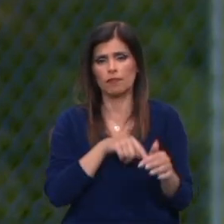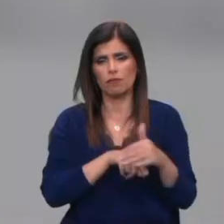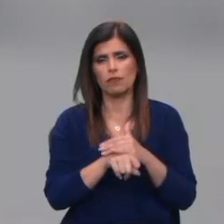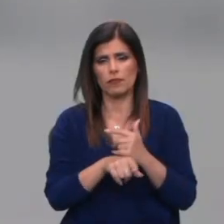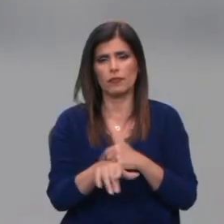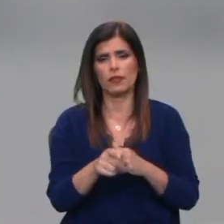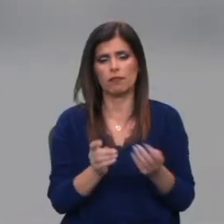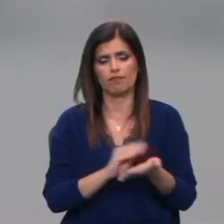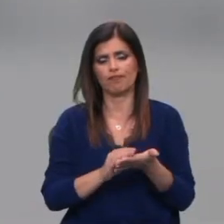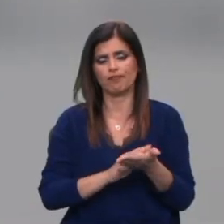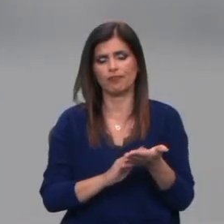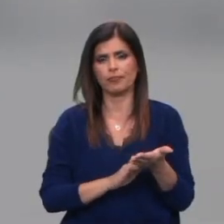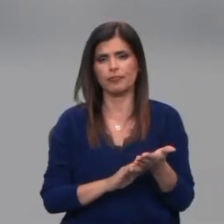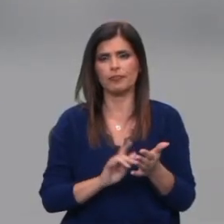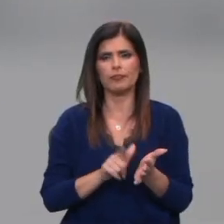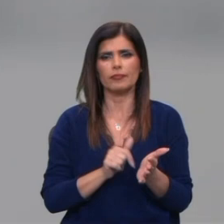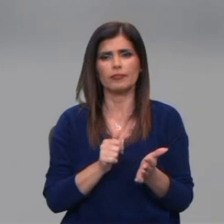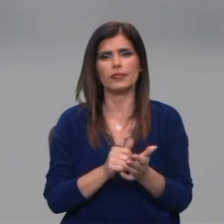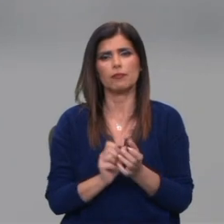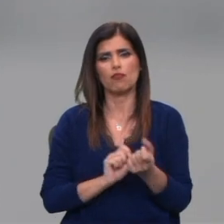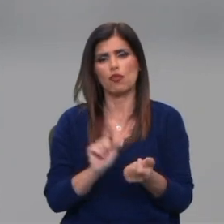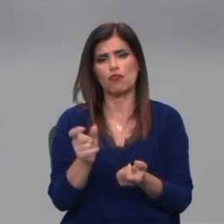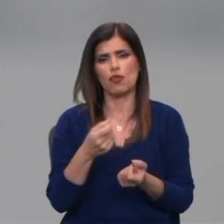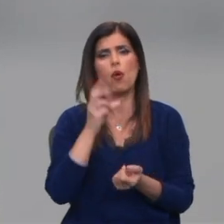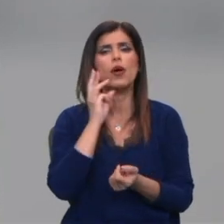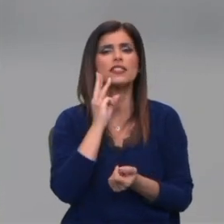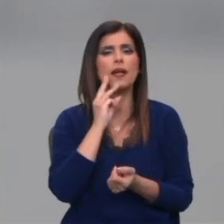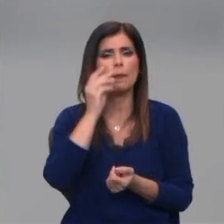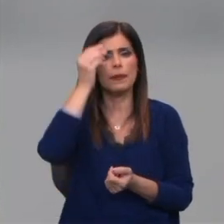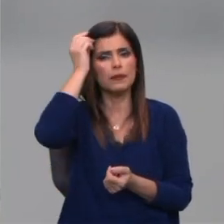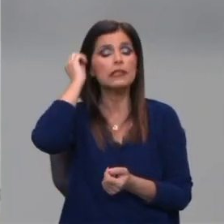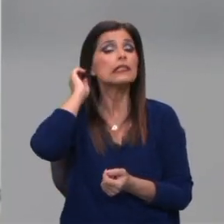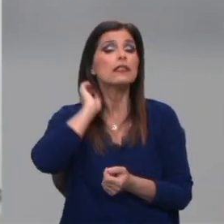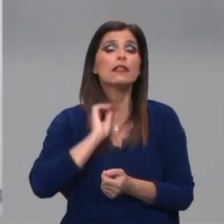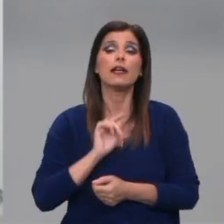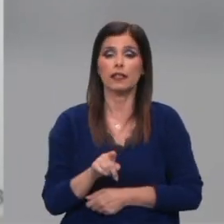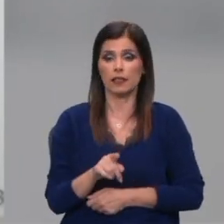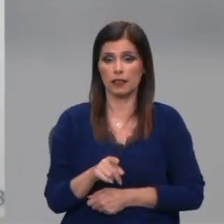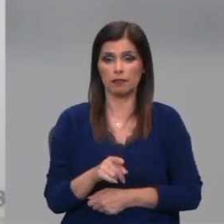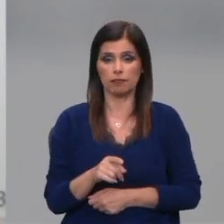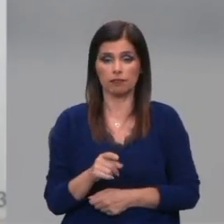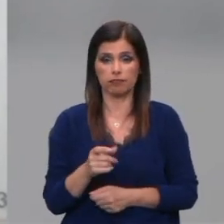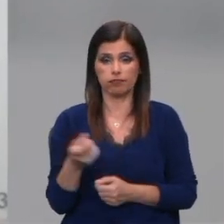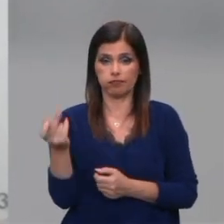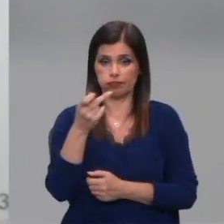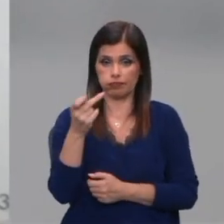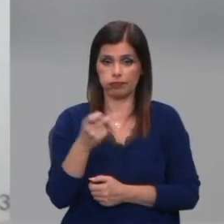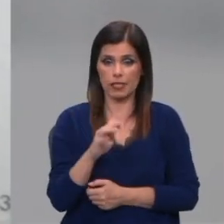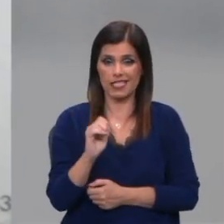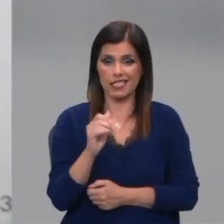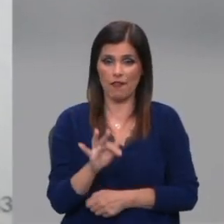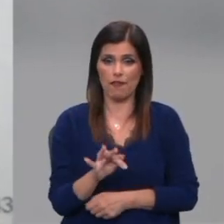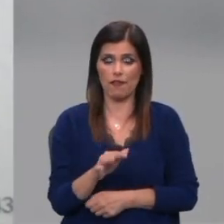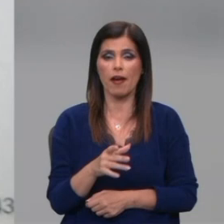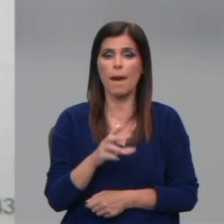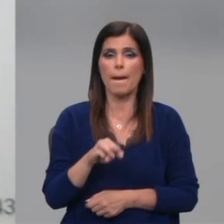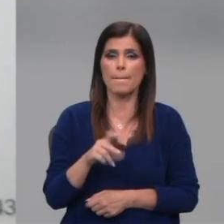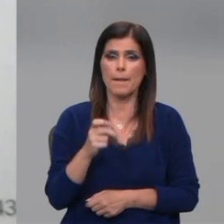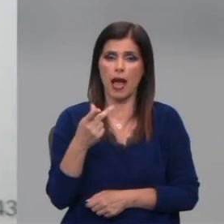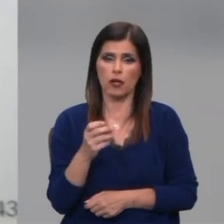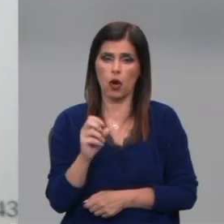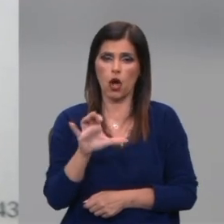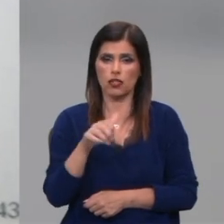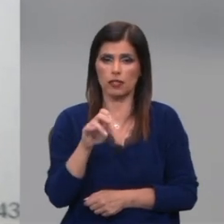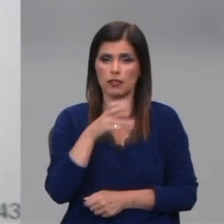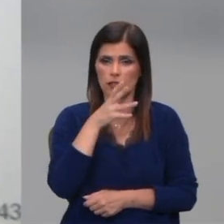rígida, quase sempre por WhatsApp. Nesta conversa, que está nas mãos do CEF, é Mário Costa quem dá